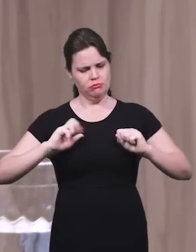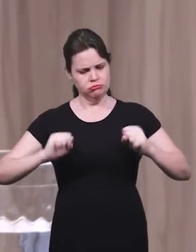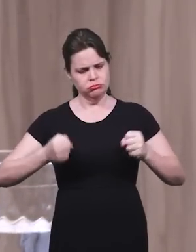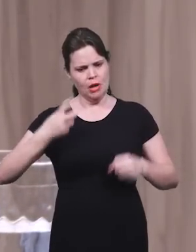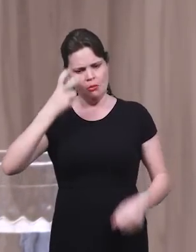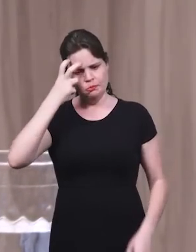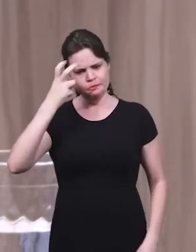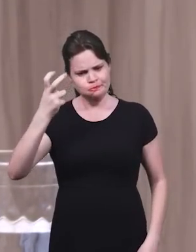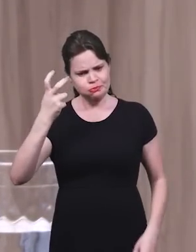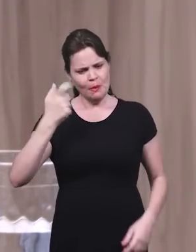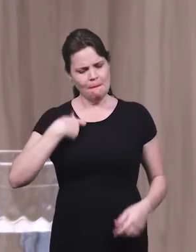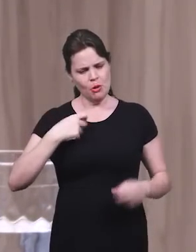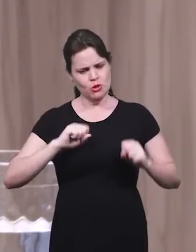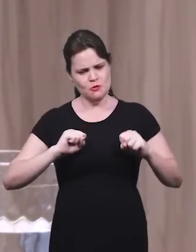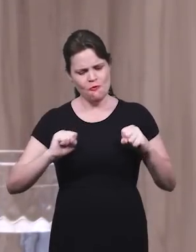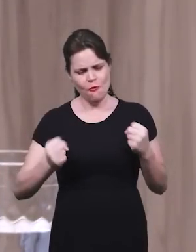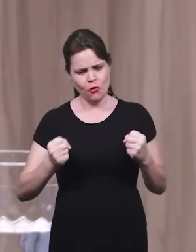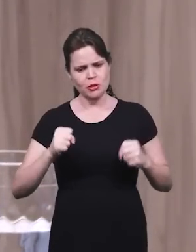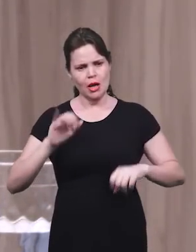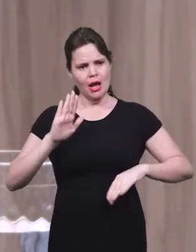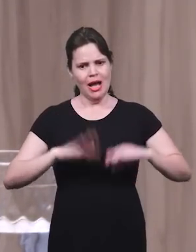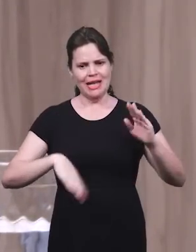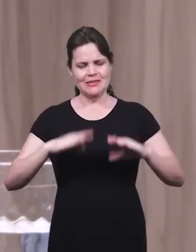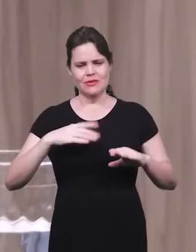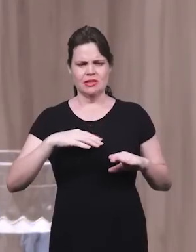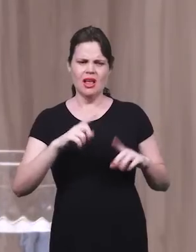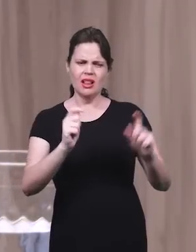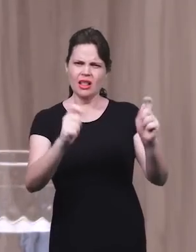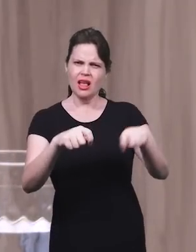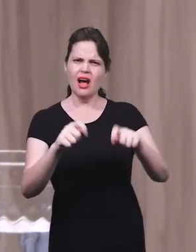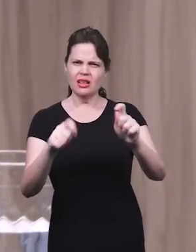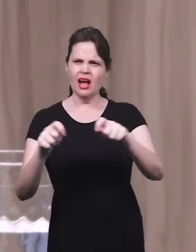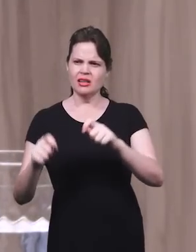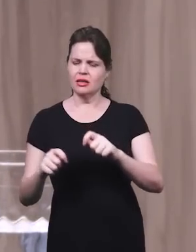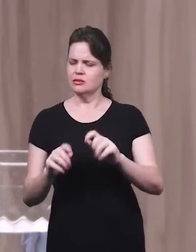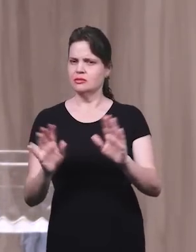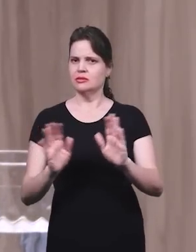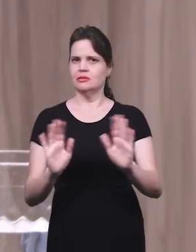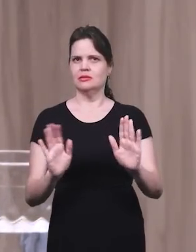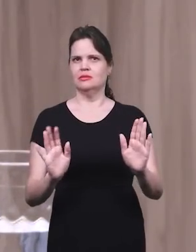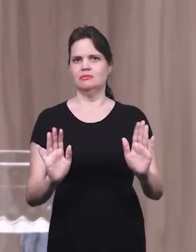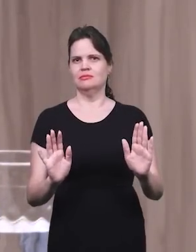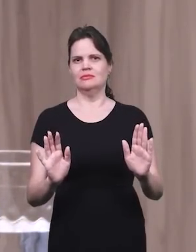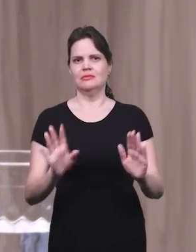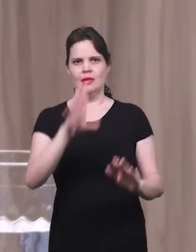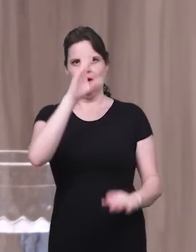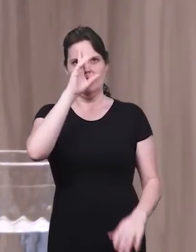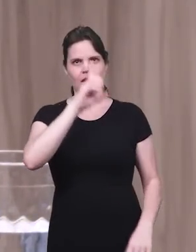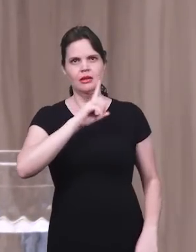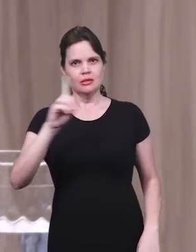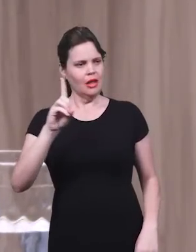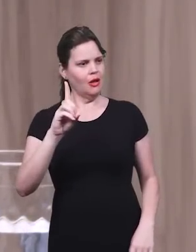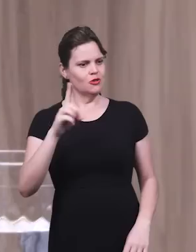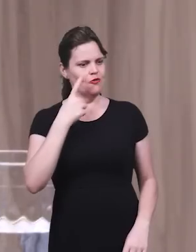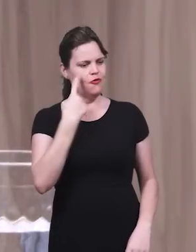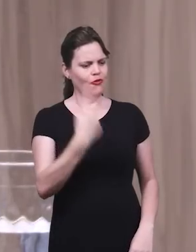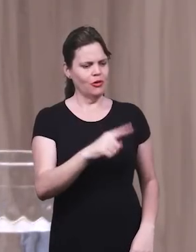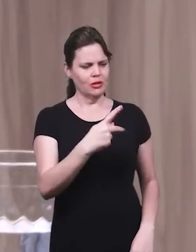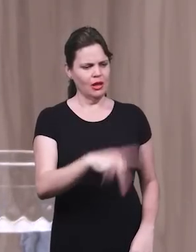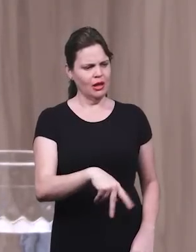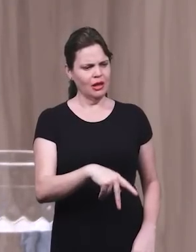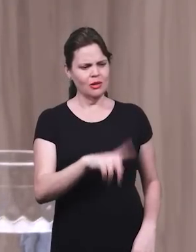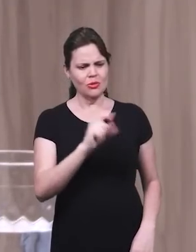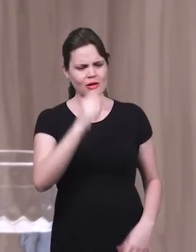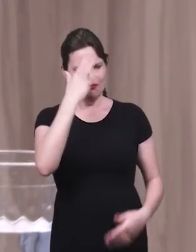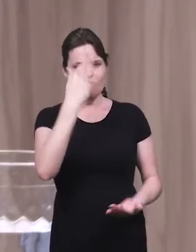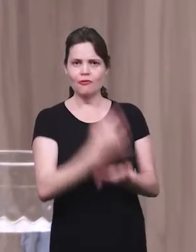particular, na sua capacidade intelectual, no seu esforço, não, porque ele é capaz, ele é obstinado, não tem nada disso, não. É